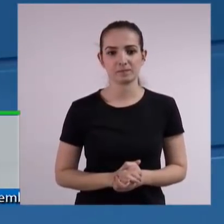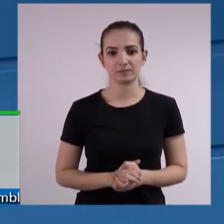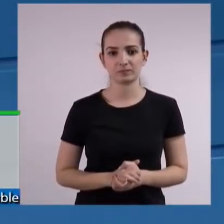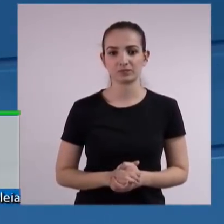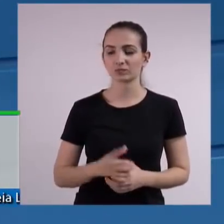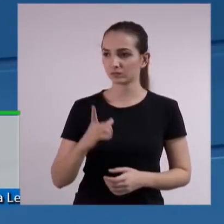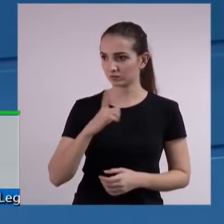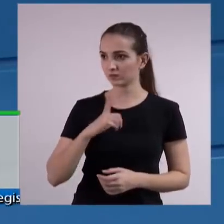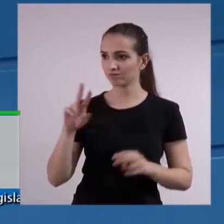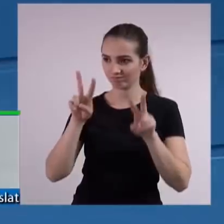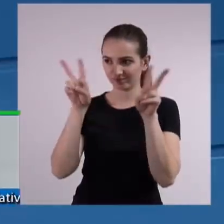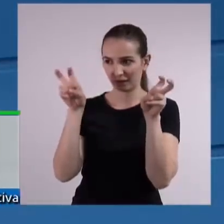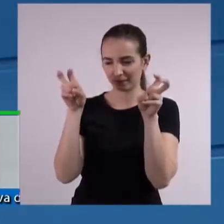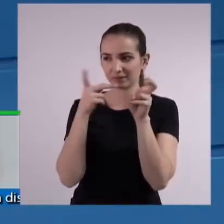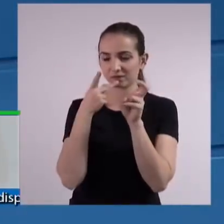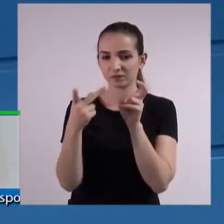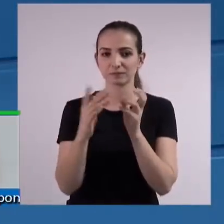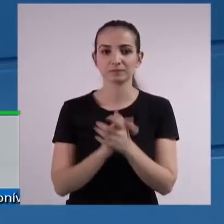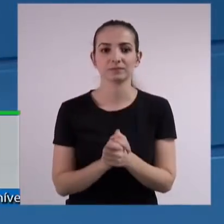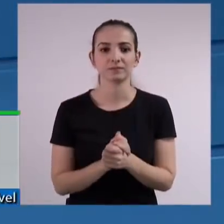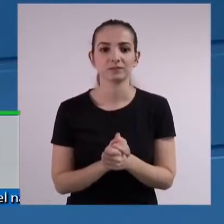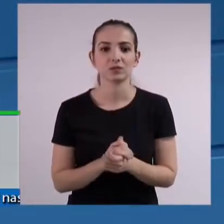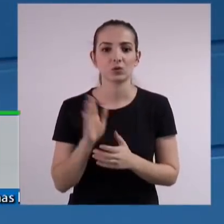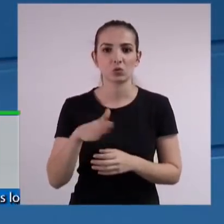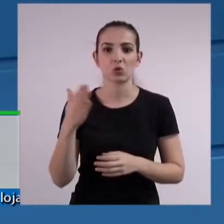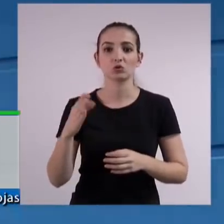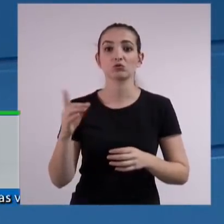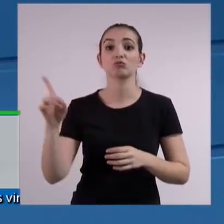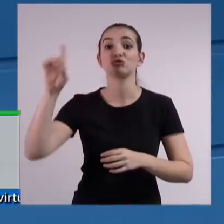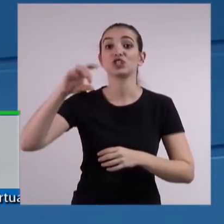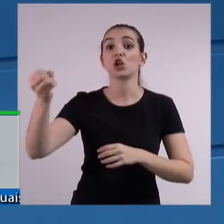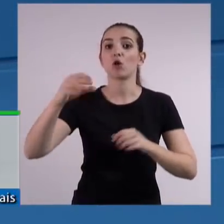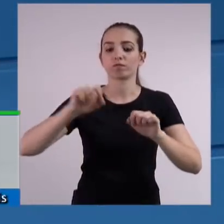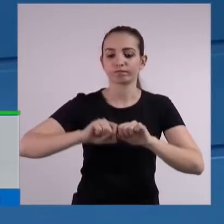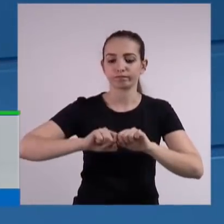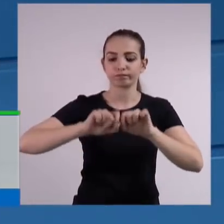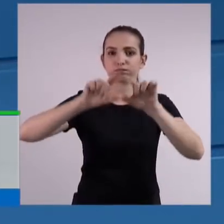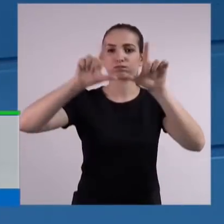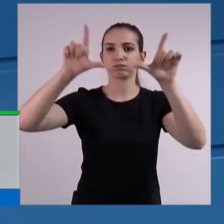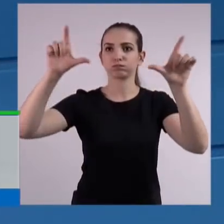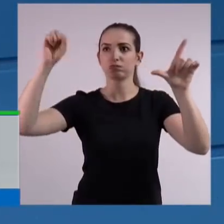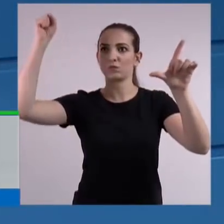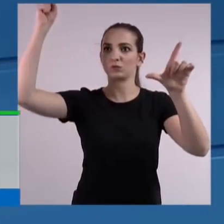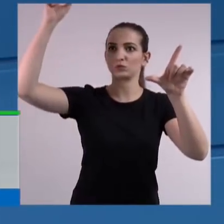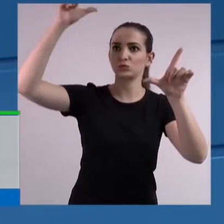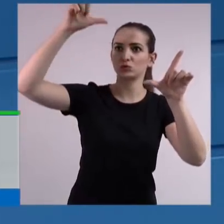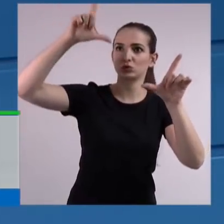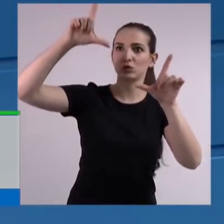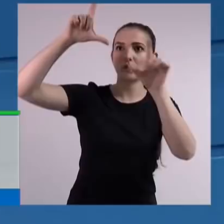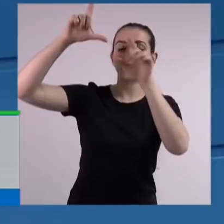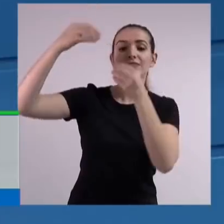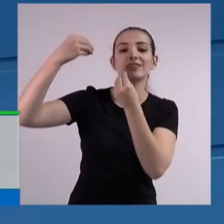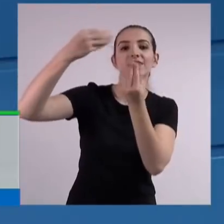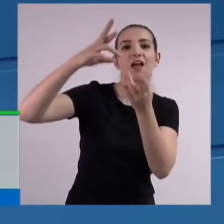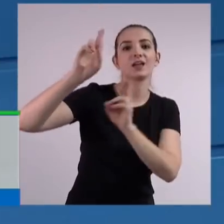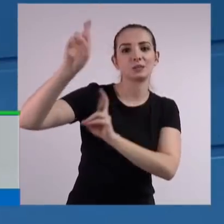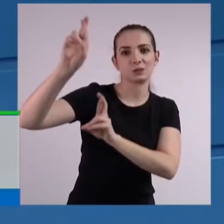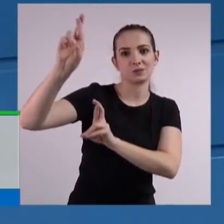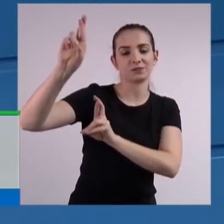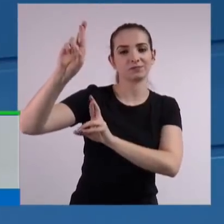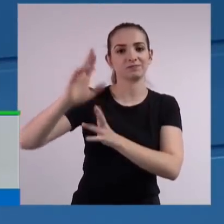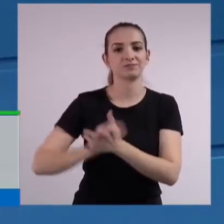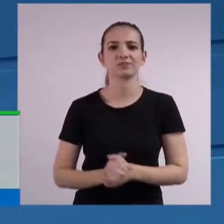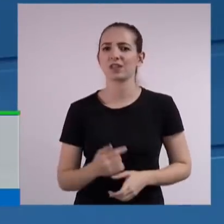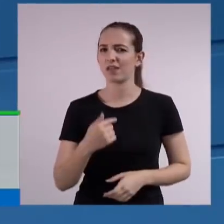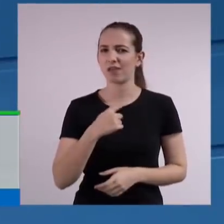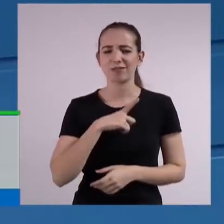um ditado que diz o seguinte, que ao nascer de um novo dia, o sol traz consigo um raio de esperança. E